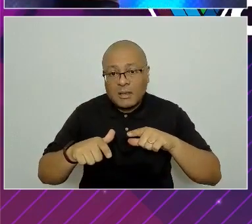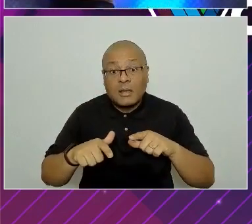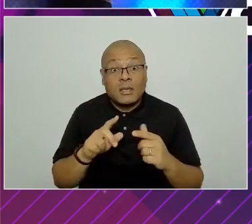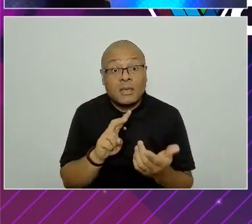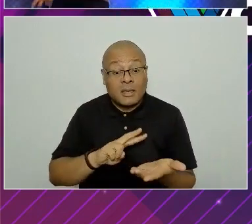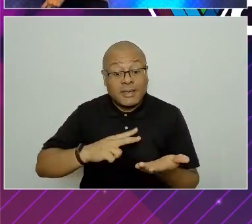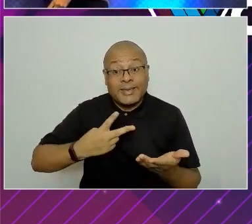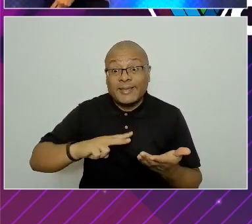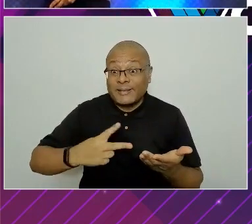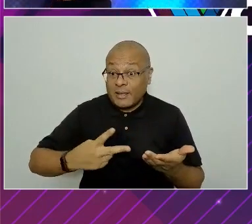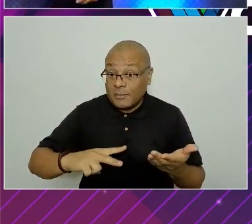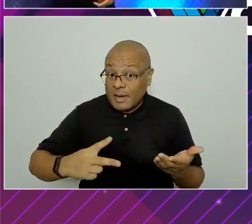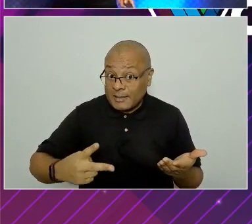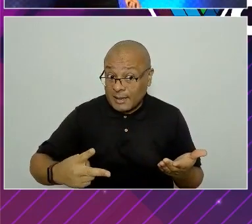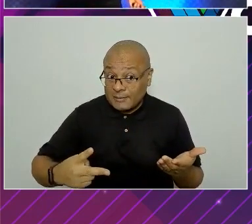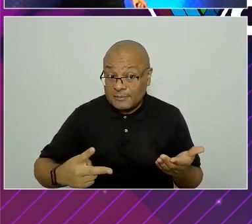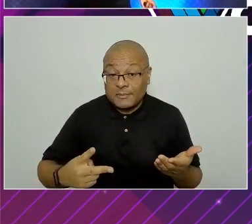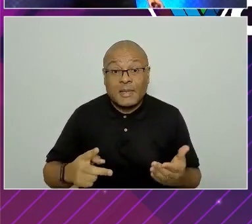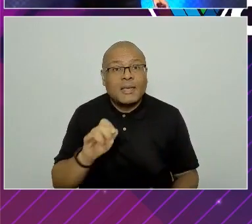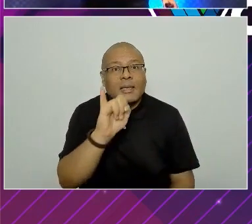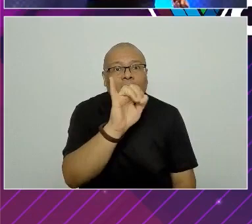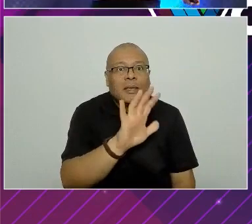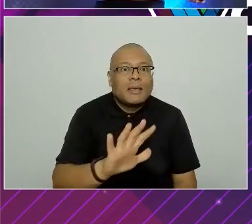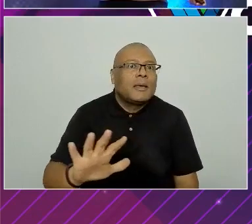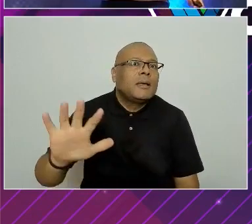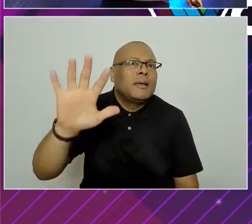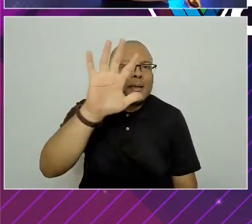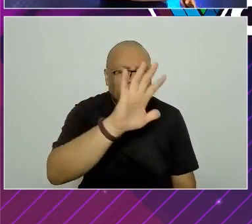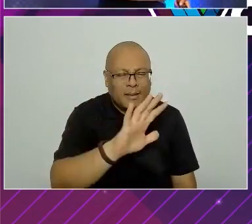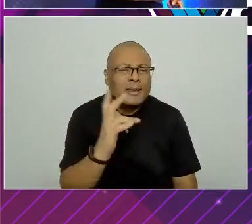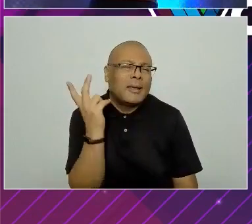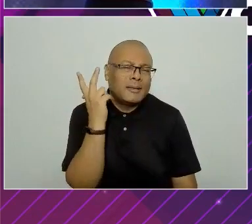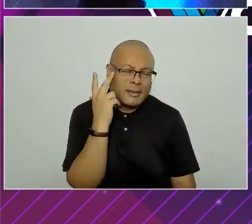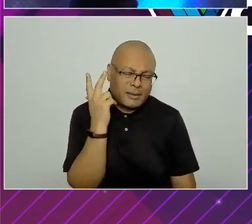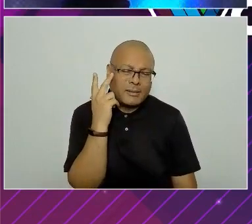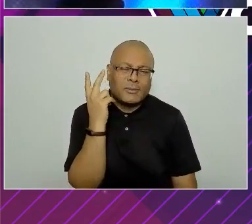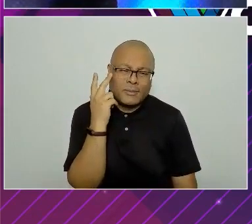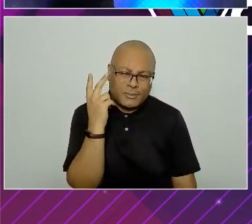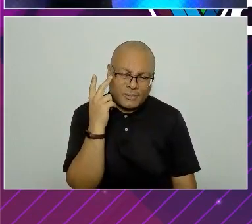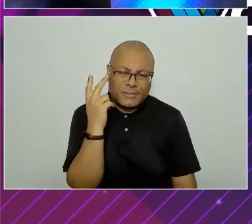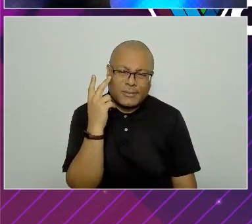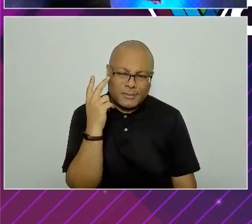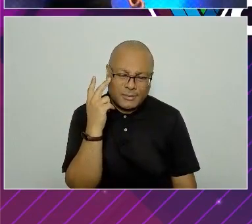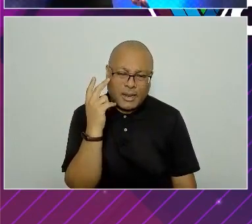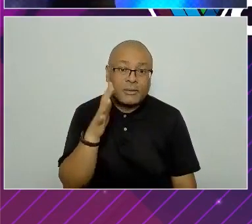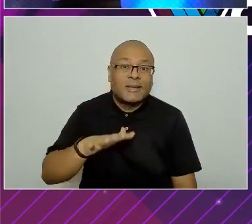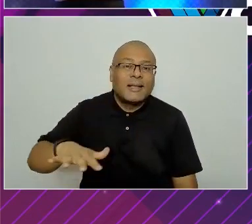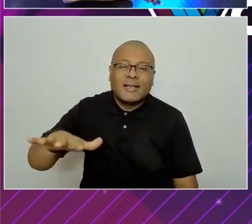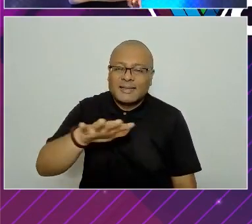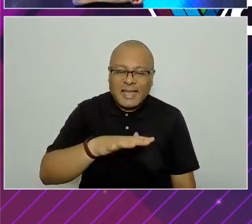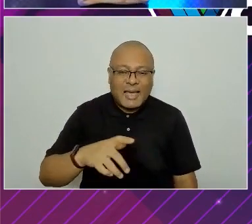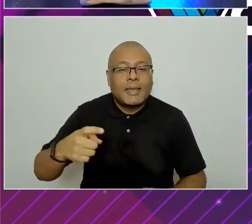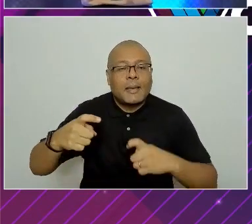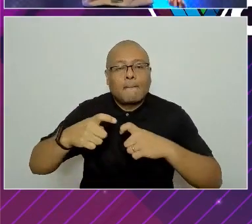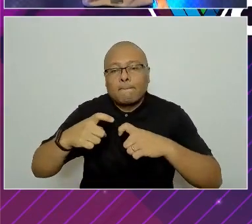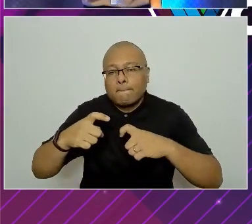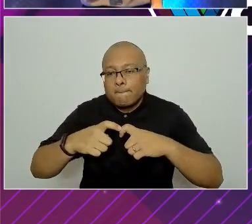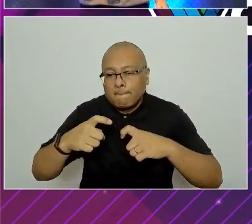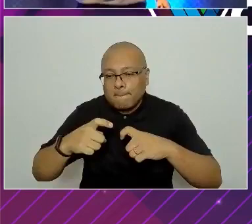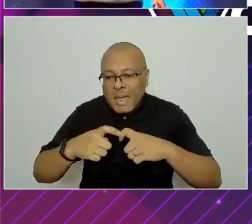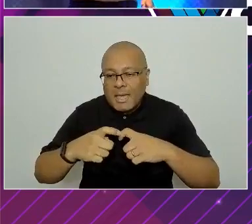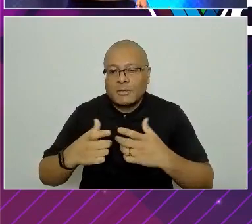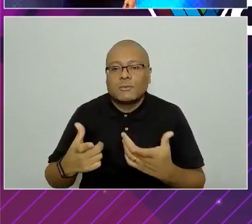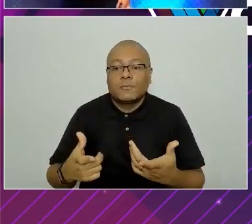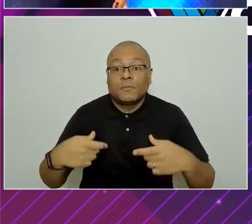interpretam imagens, né? O que é muito comum, por exemplo, no segmento clínico, né? Médico, de medicina, onde a gente